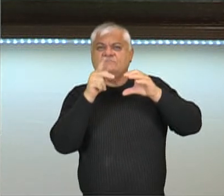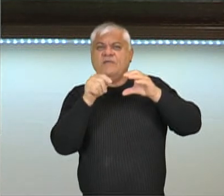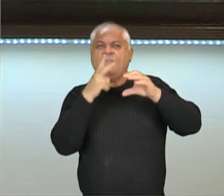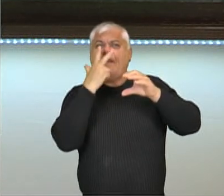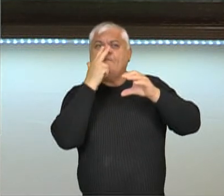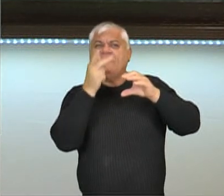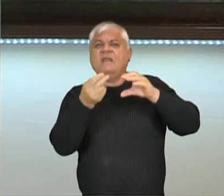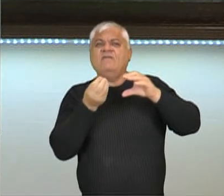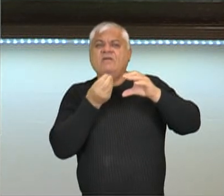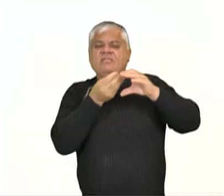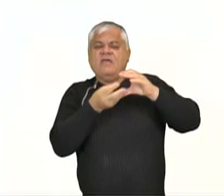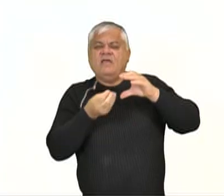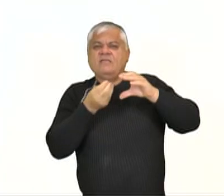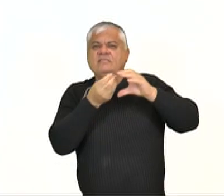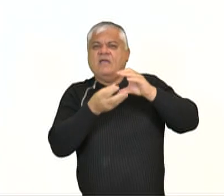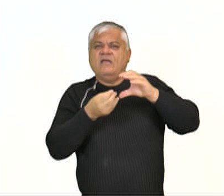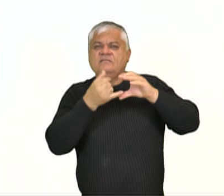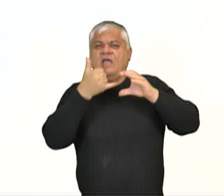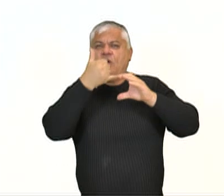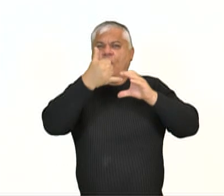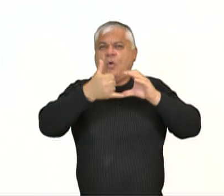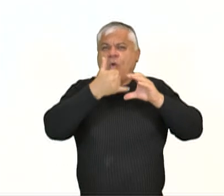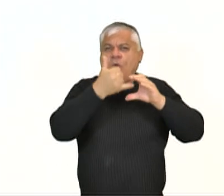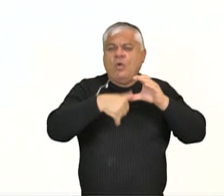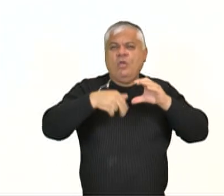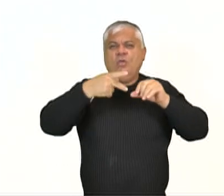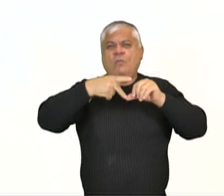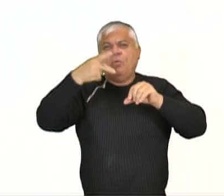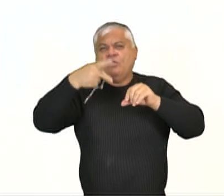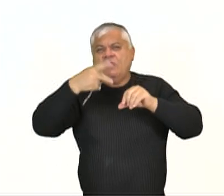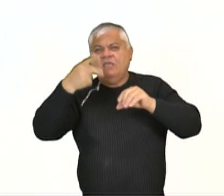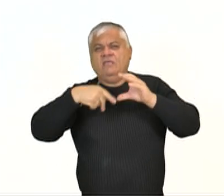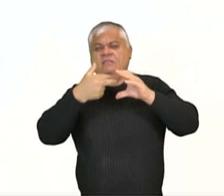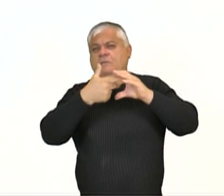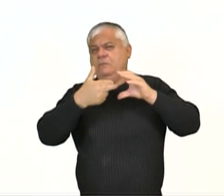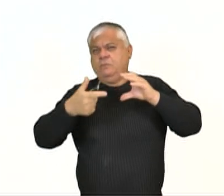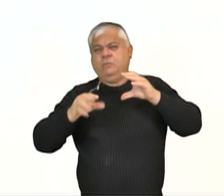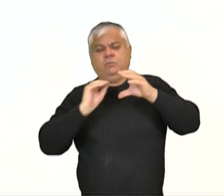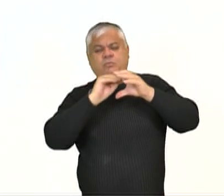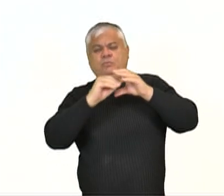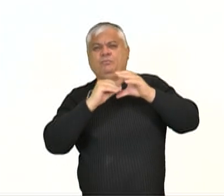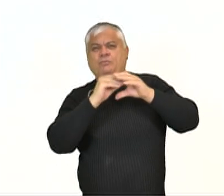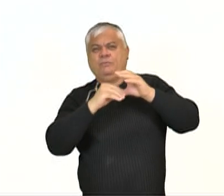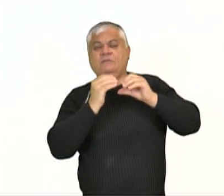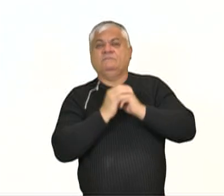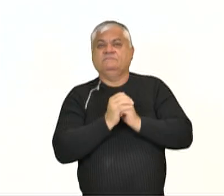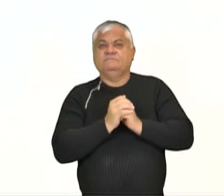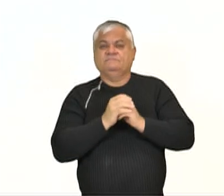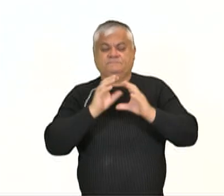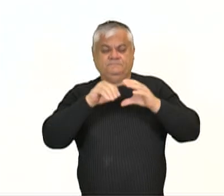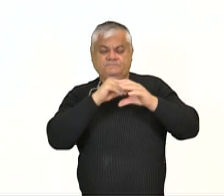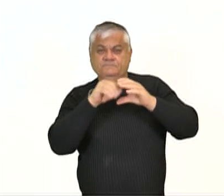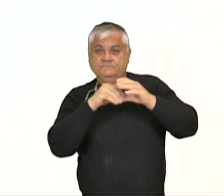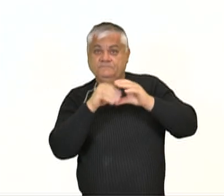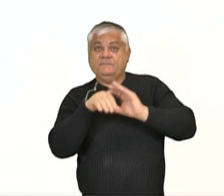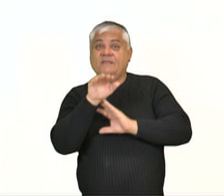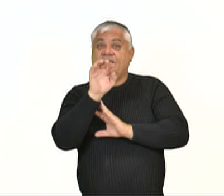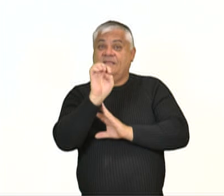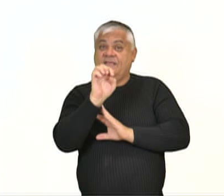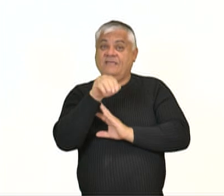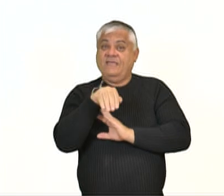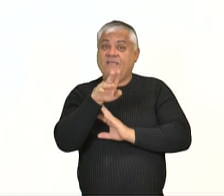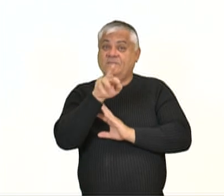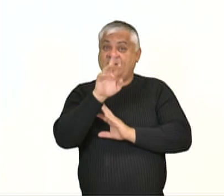por exemplo, o amido, óleos e proteínas. Essas substâncias vão nutrir o embrião. Então, não é à toa que a semente tem